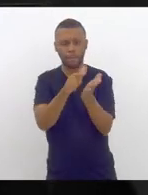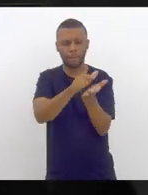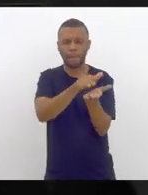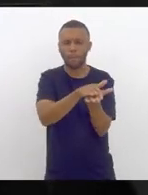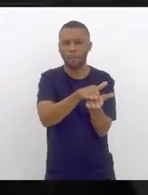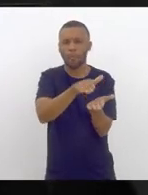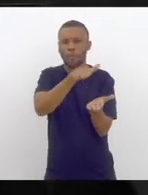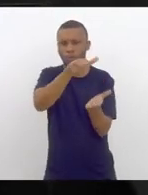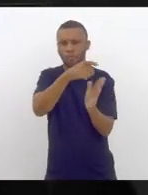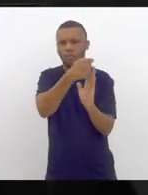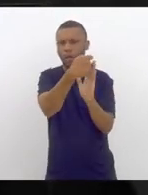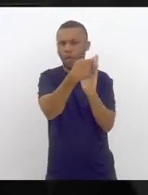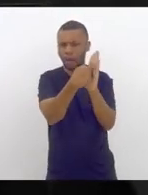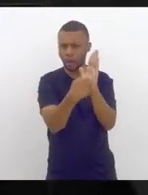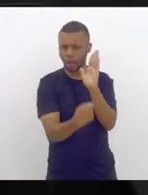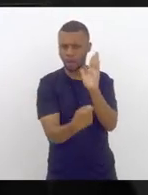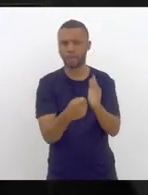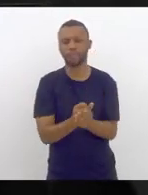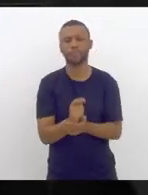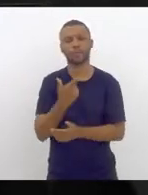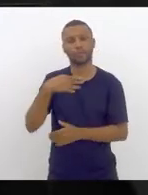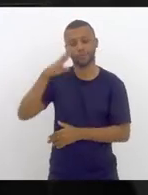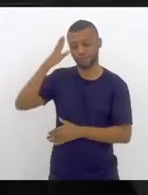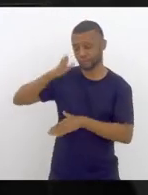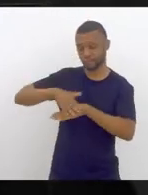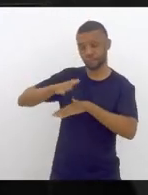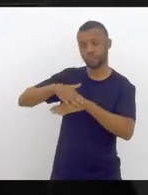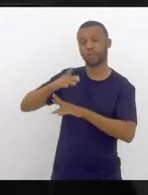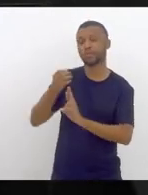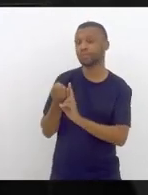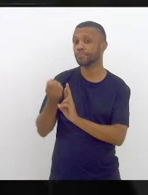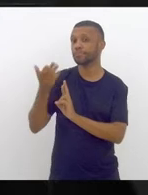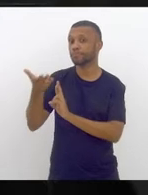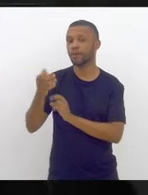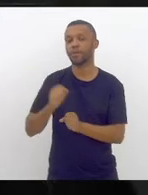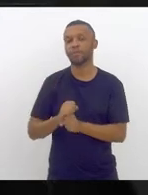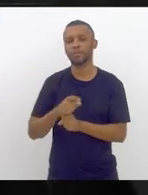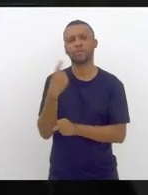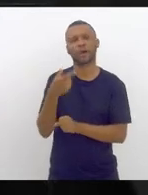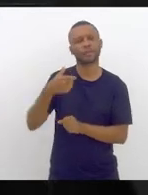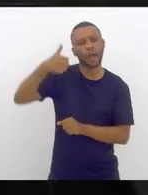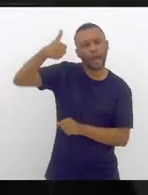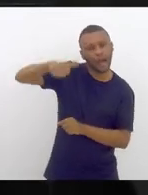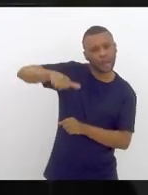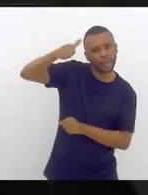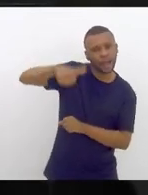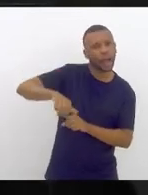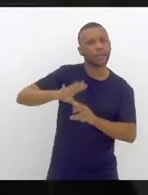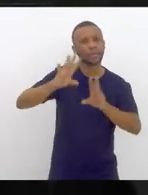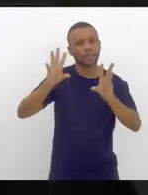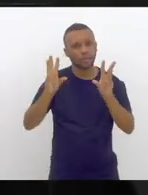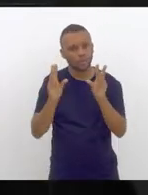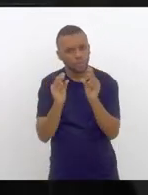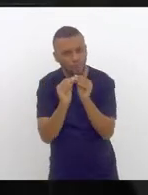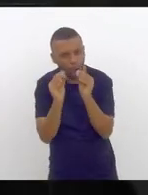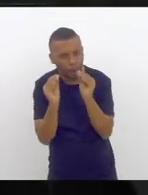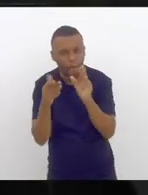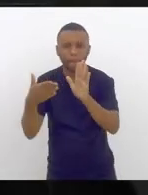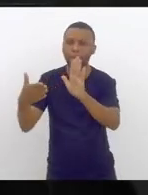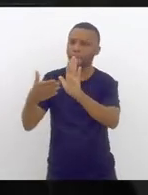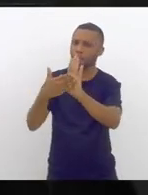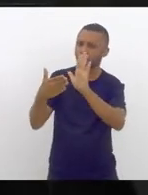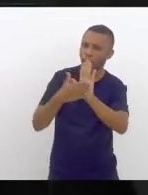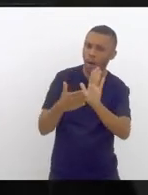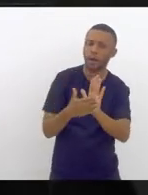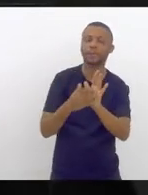é eu fui o relatório Como já disse me Coube assiste matização das nossas análises conclusões sínteses e propostas